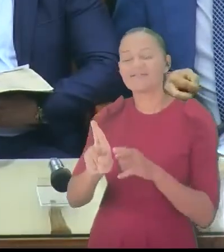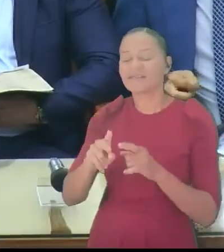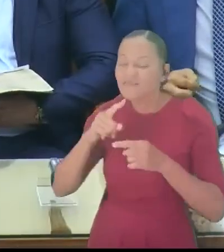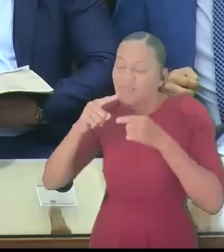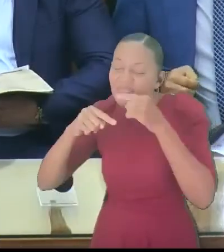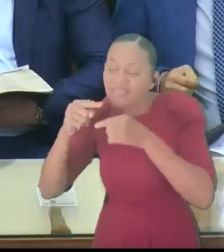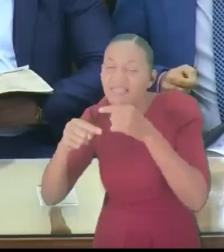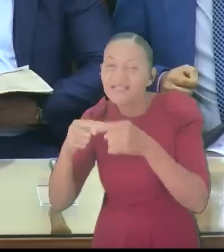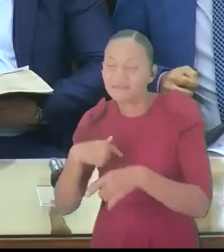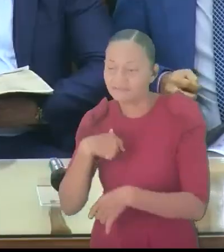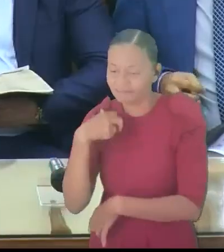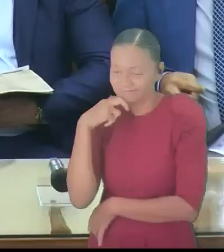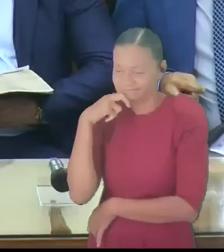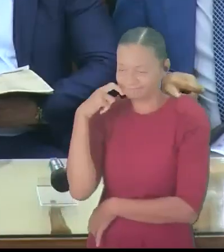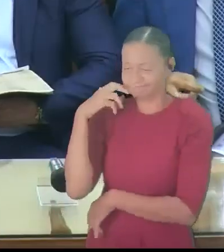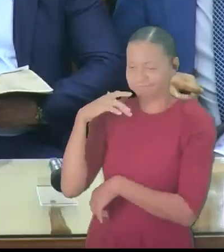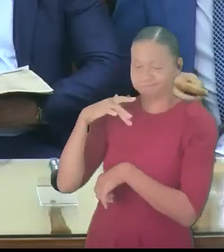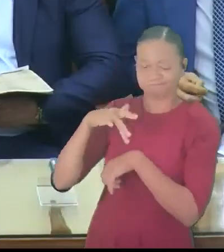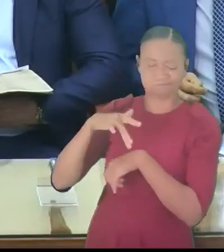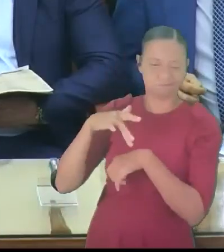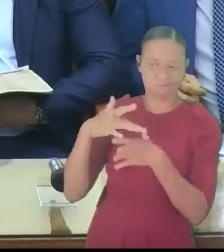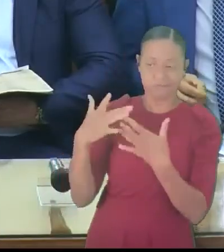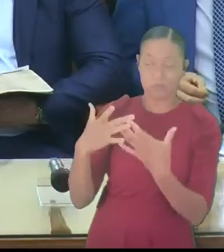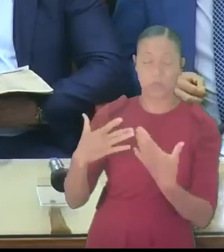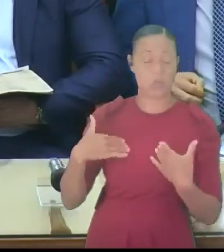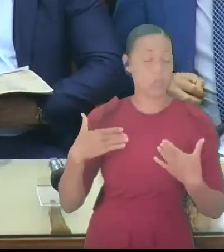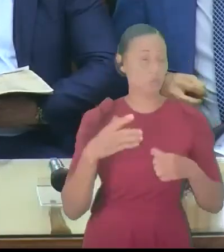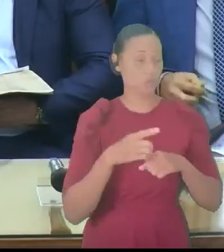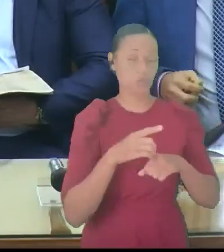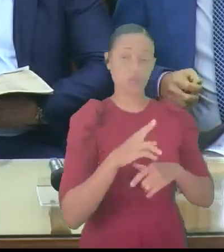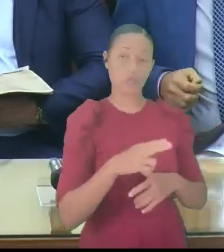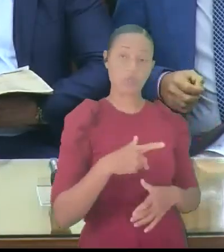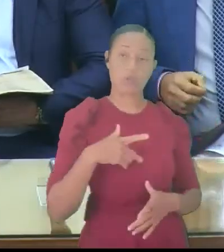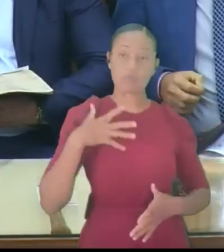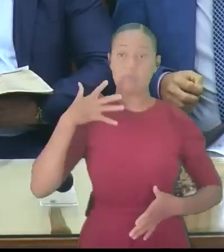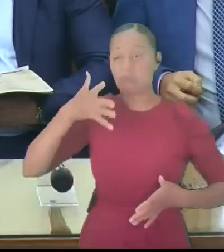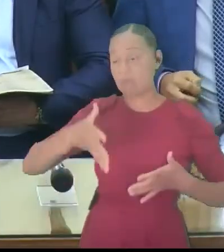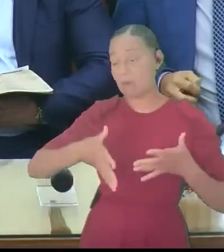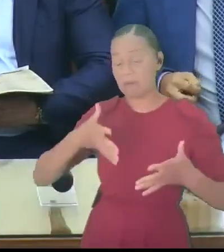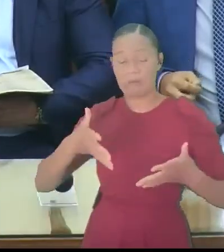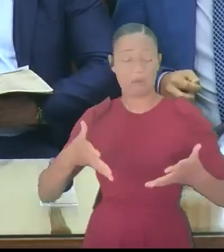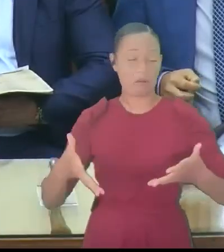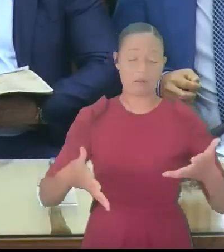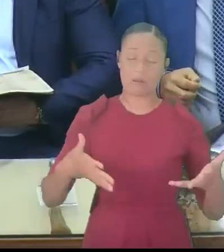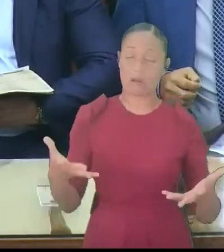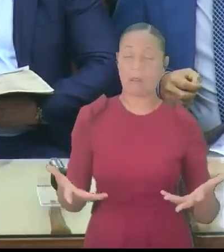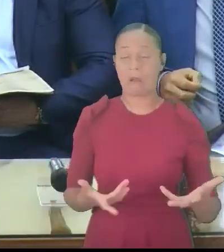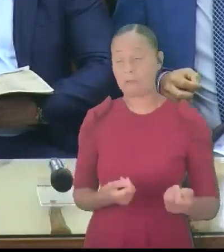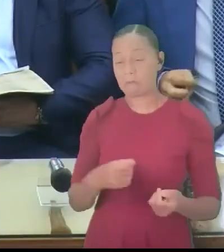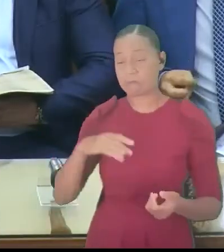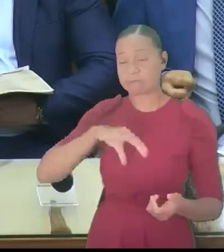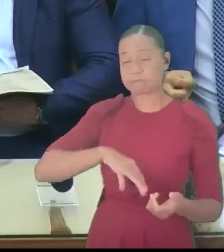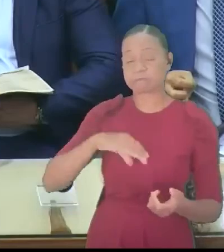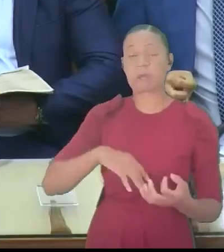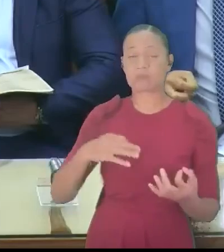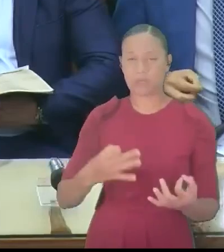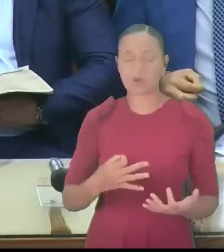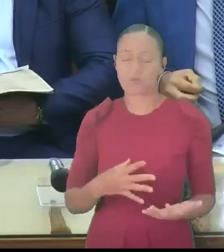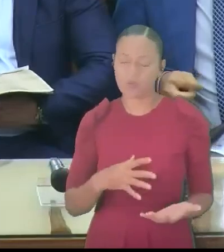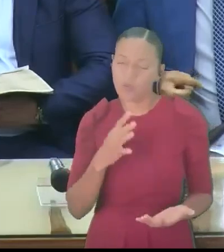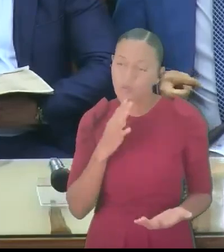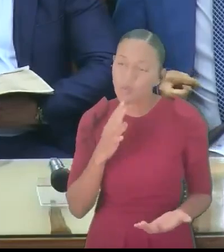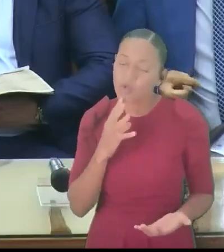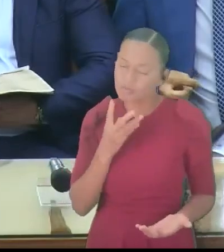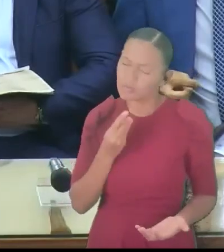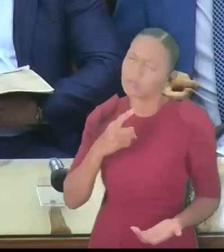Irmão, eu fiquei com vergonha. O cara metido a doutor, ele fala bem, fala um português escorreito. Ele tem conhecimento. Se eu disser que ele